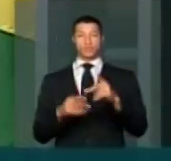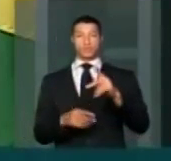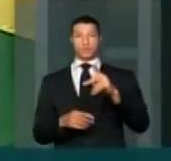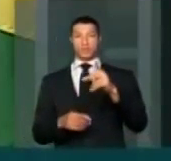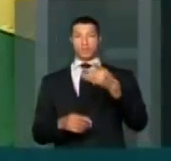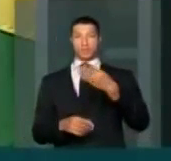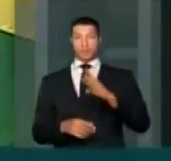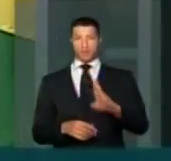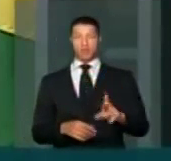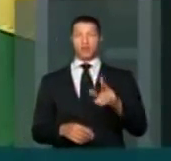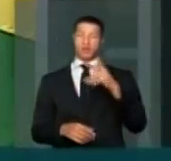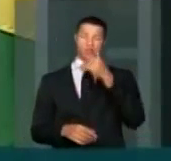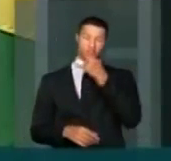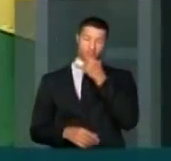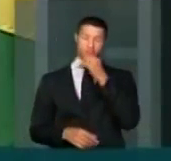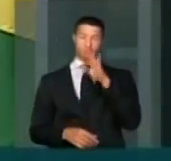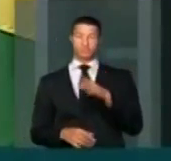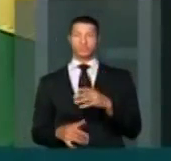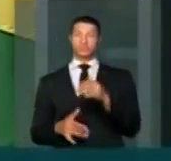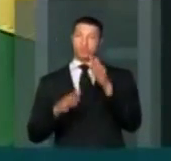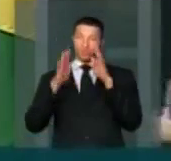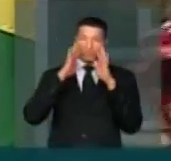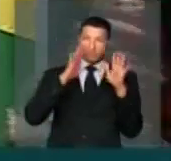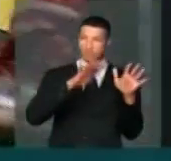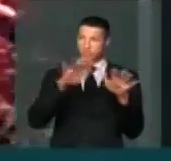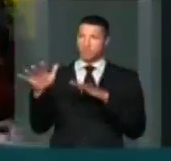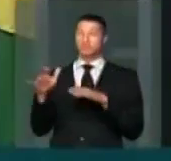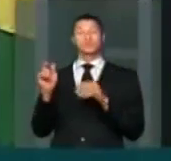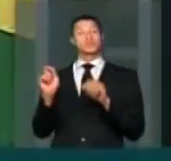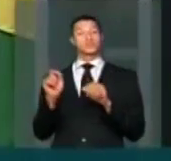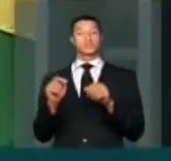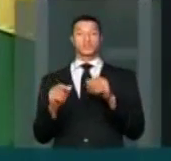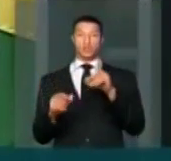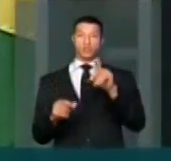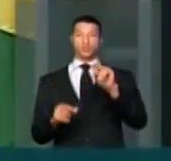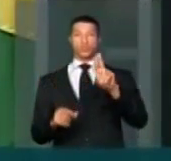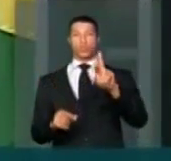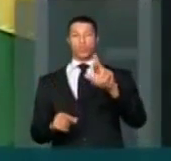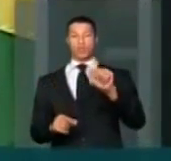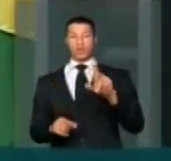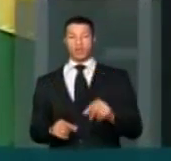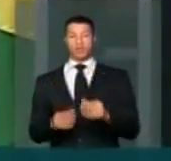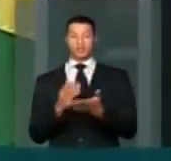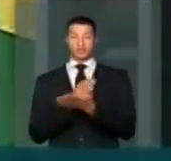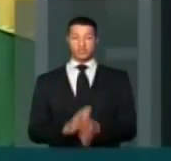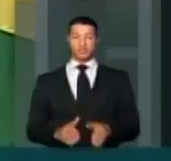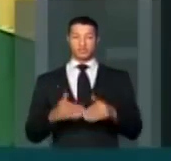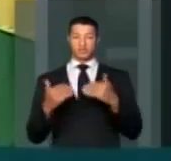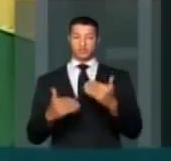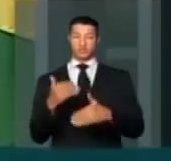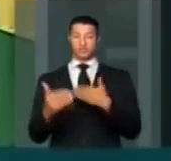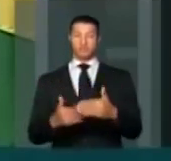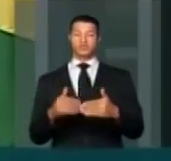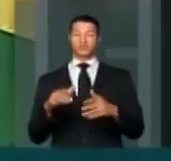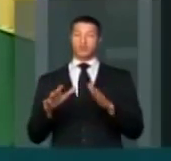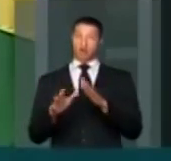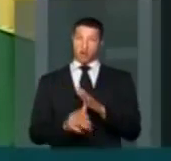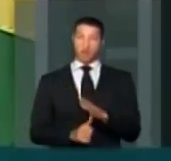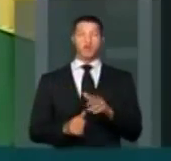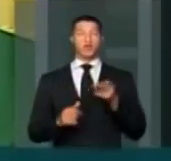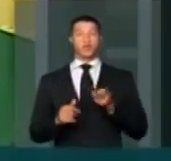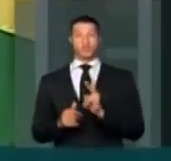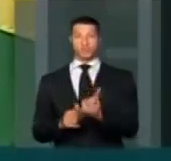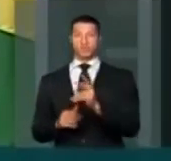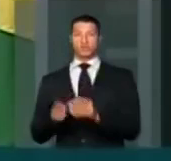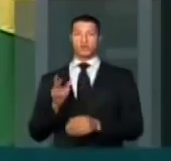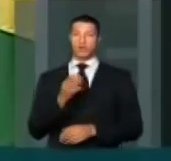é, lamentavelmente, apenas a parte mais visível e despudorada de uma interminável sequência de saques e assaltos